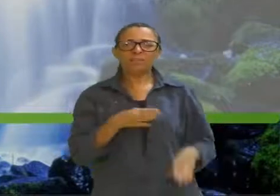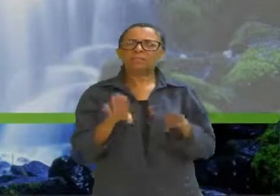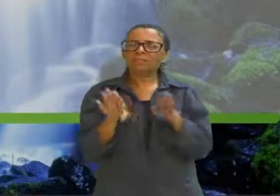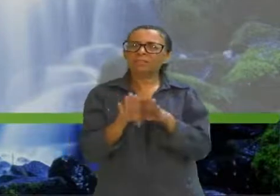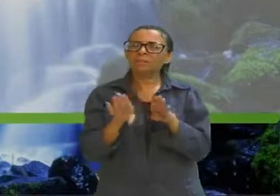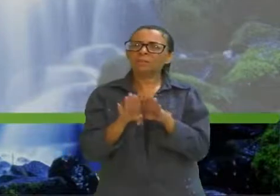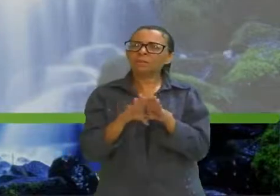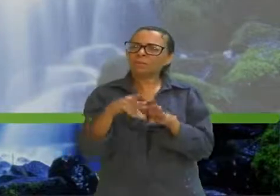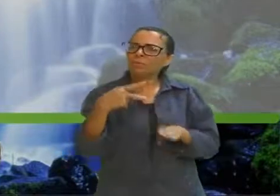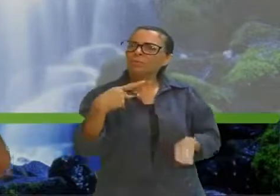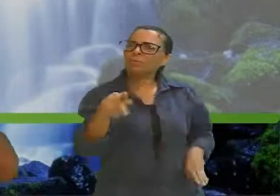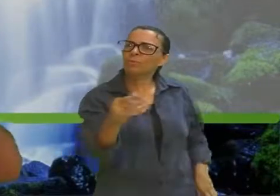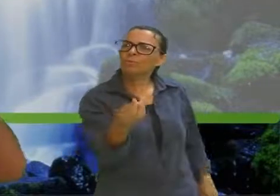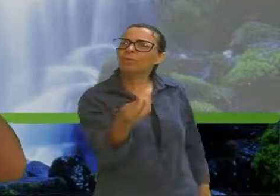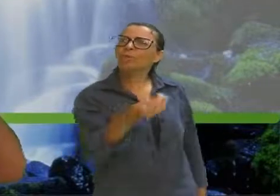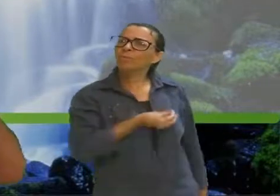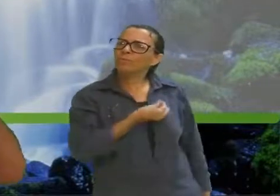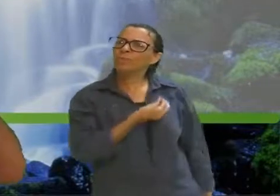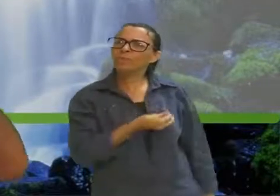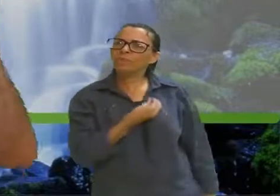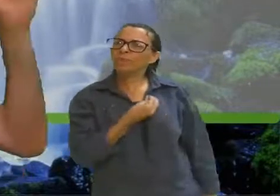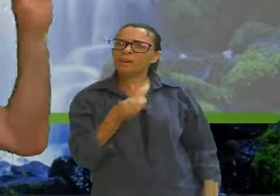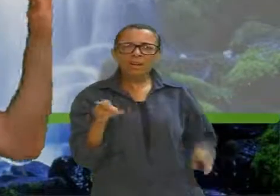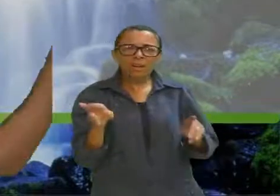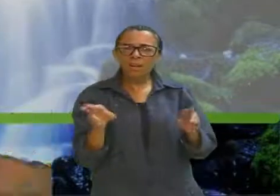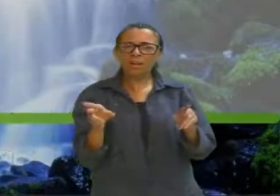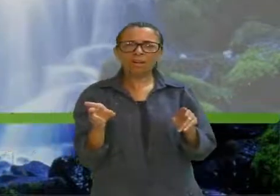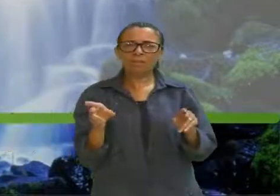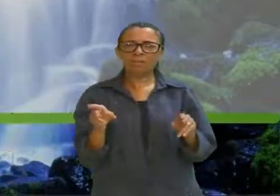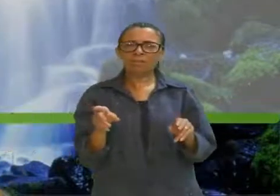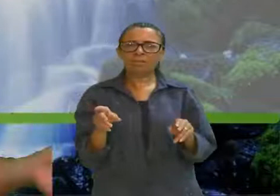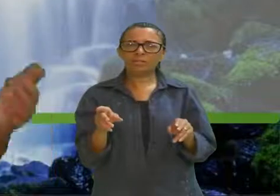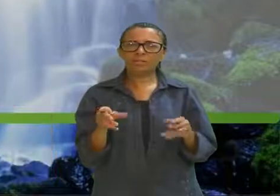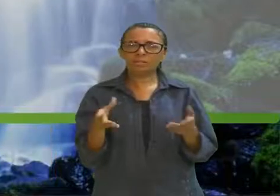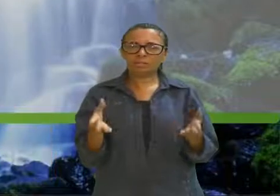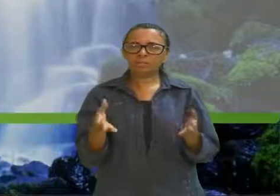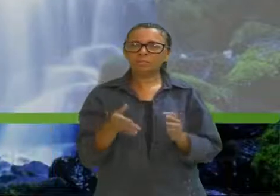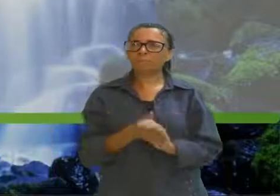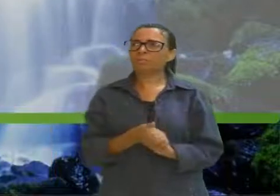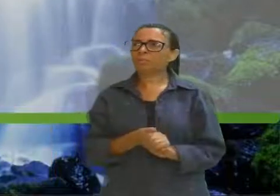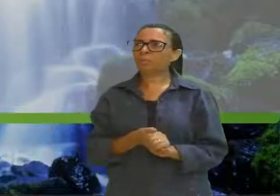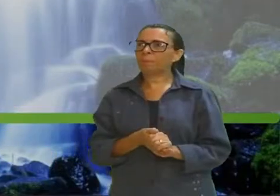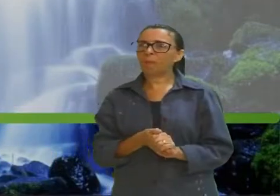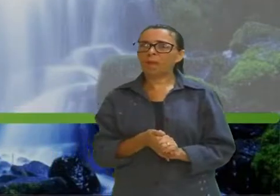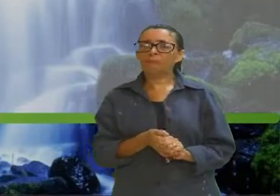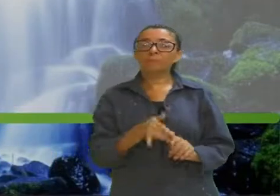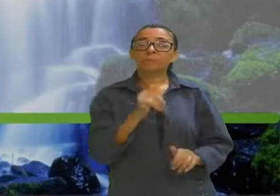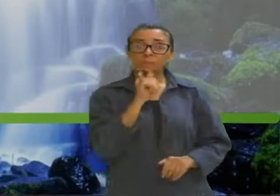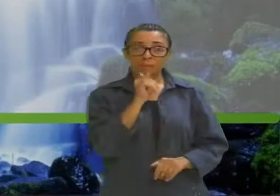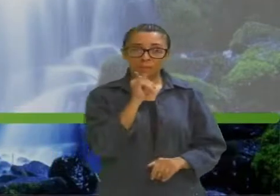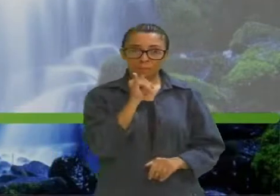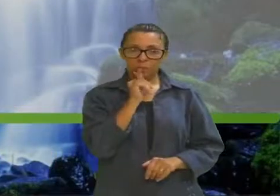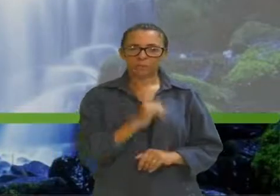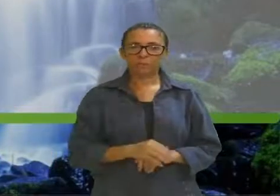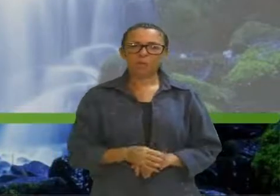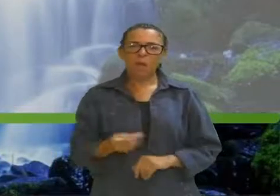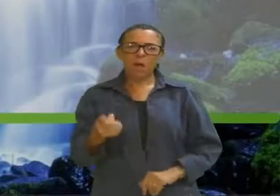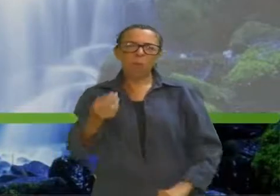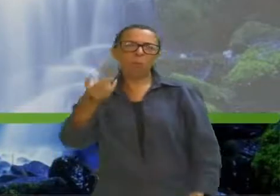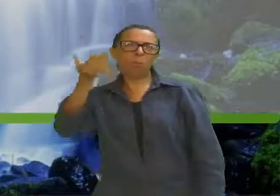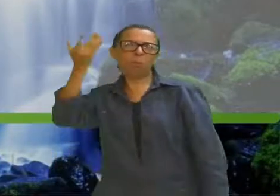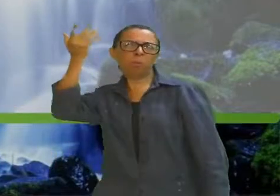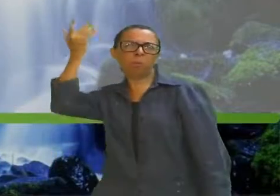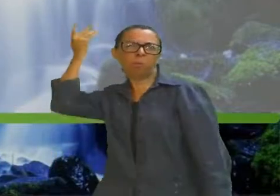nosso caráter. Aquilo que a gente era de ruim quando a gente nos converteu. Você lembra quando